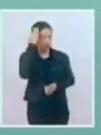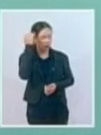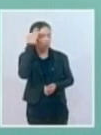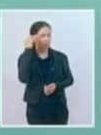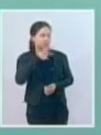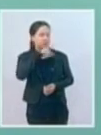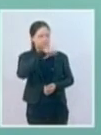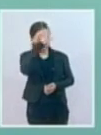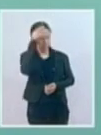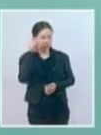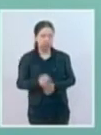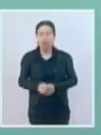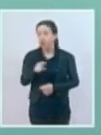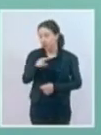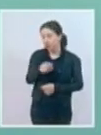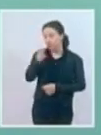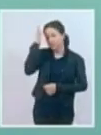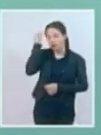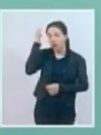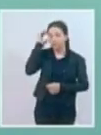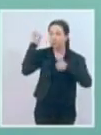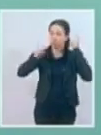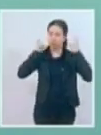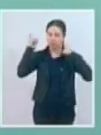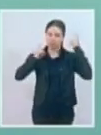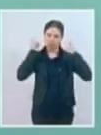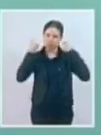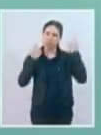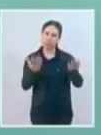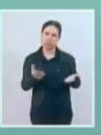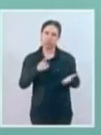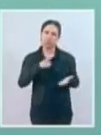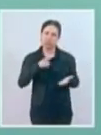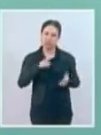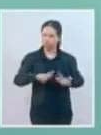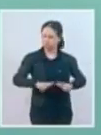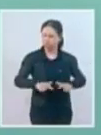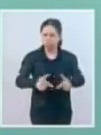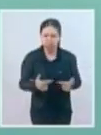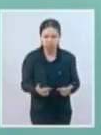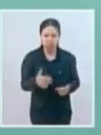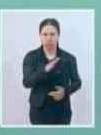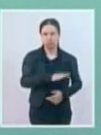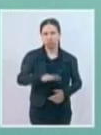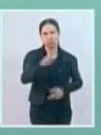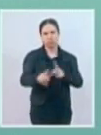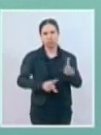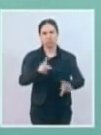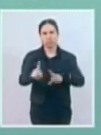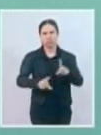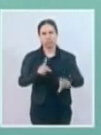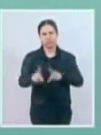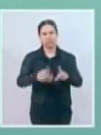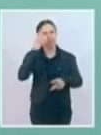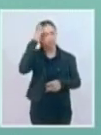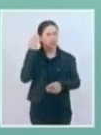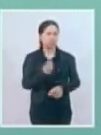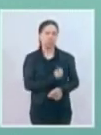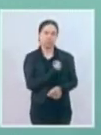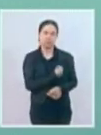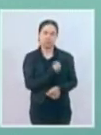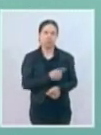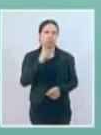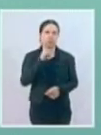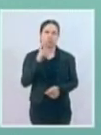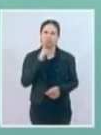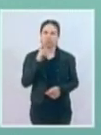ele sabe da minha preocupação, ele sabe da minha devoção à população e sabe que eu vivo isso diariamente. Eu